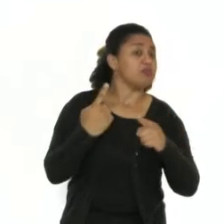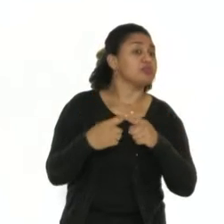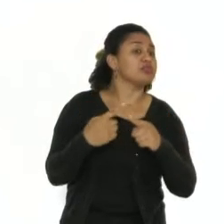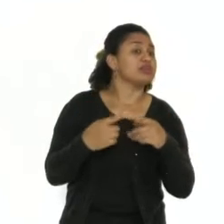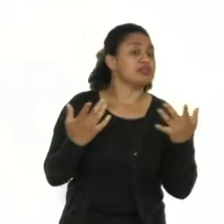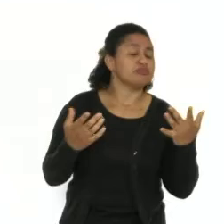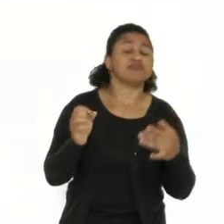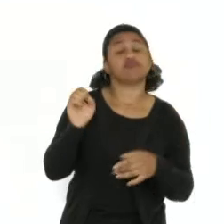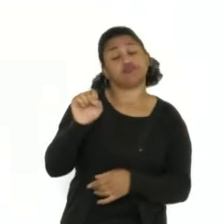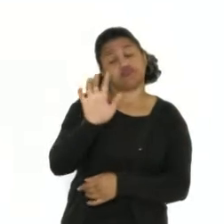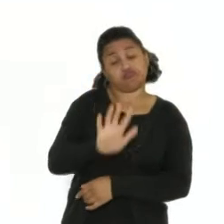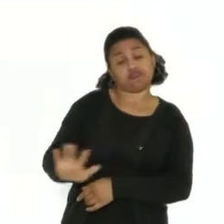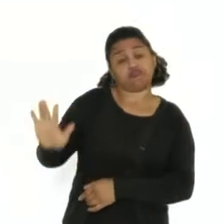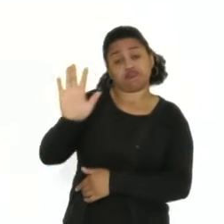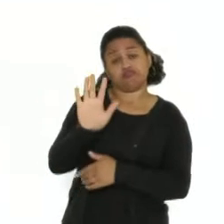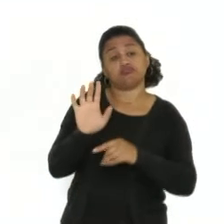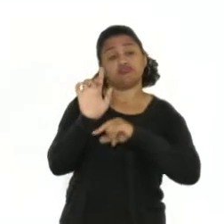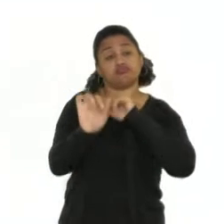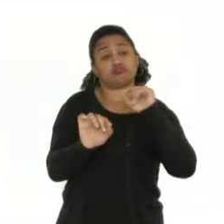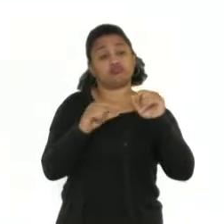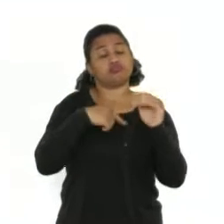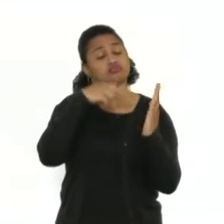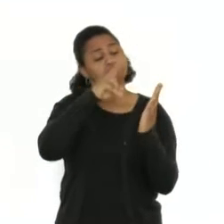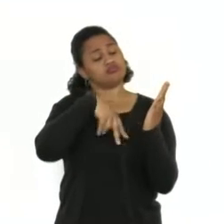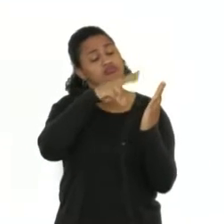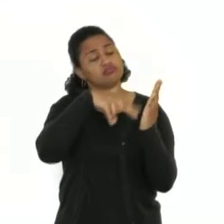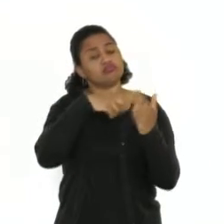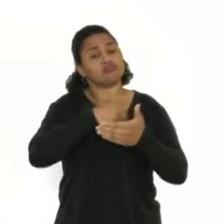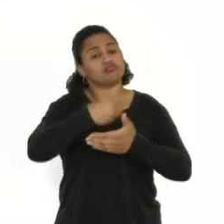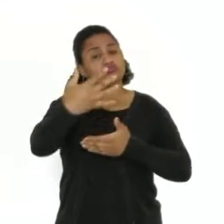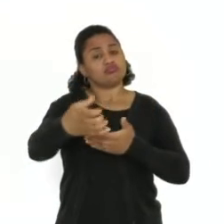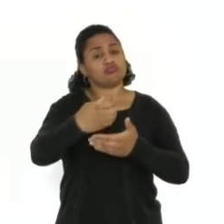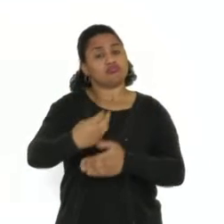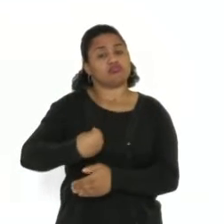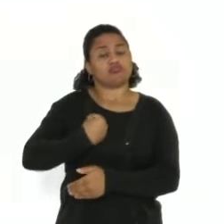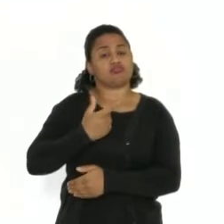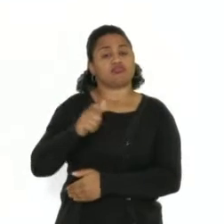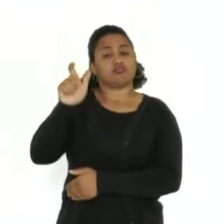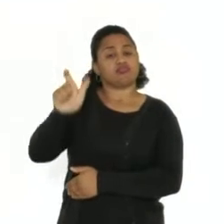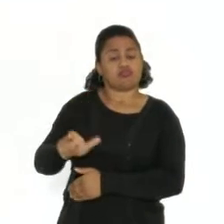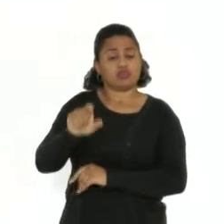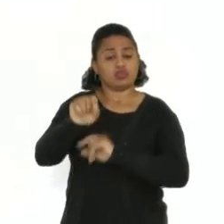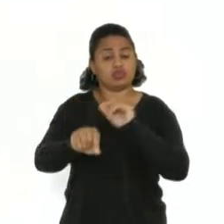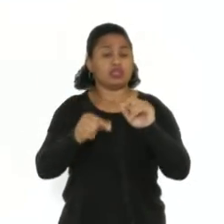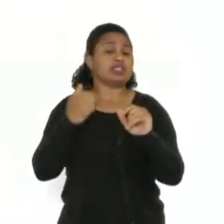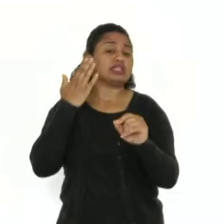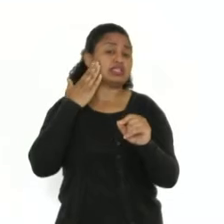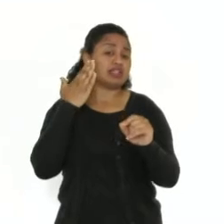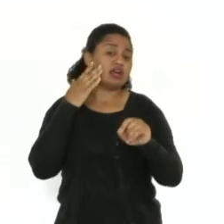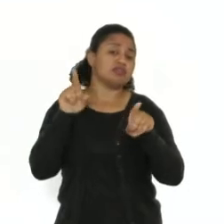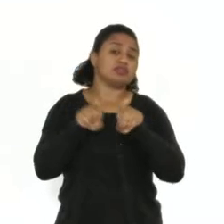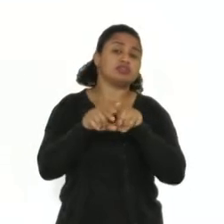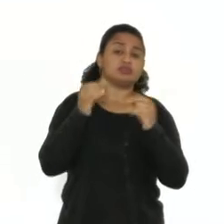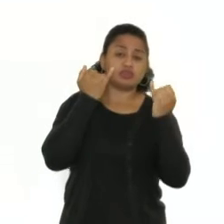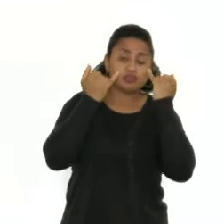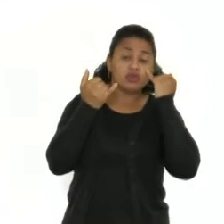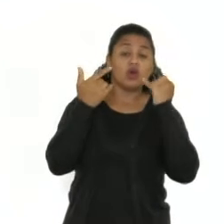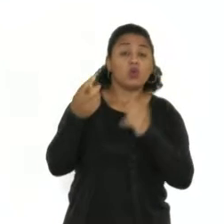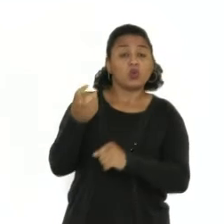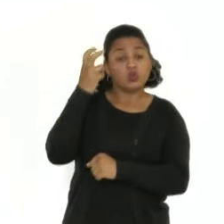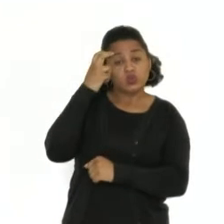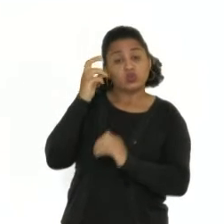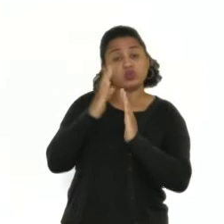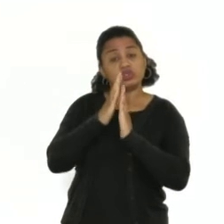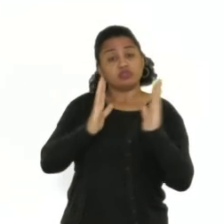em geral, né? Ou ao ler o relato da vida de uma pessoa, o leitor entra em contato também com a cultura da época em que a